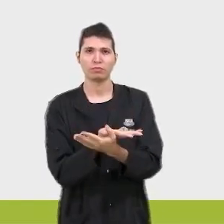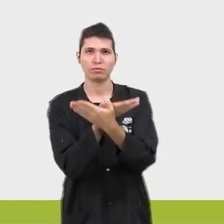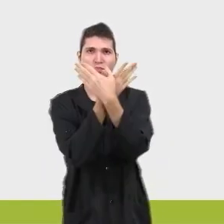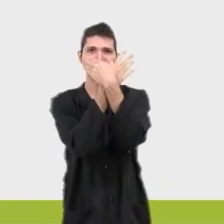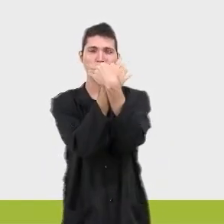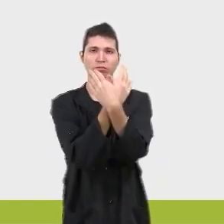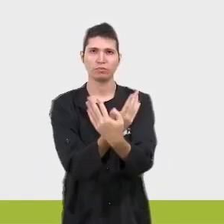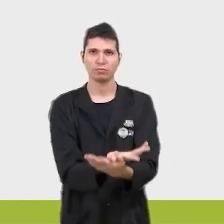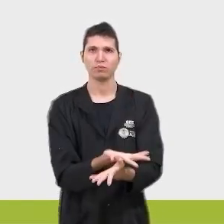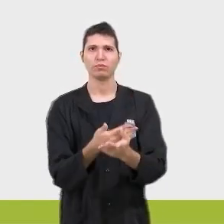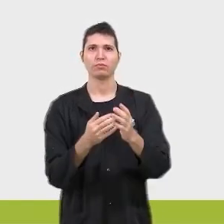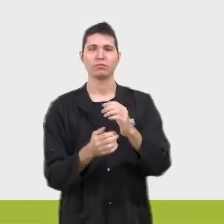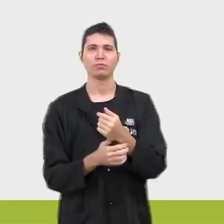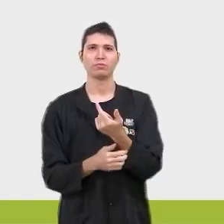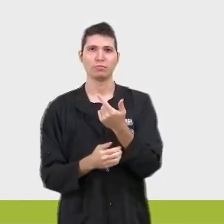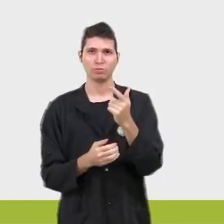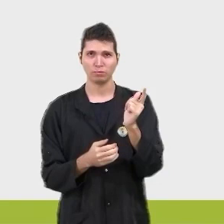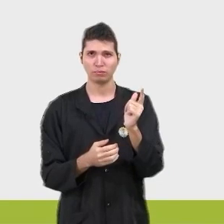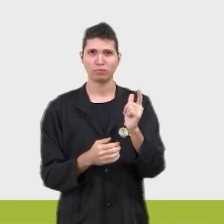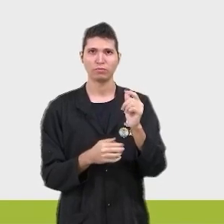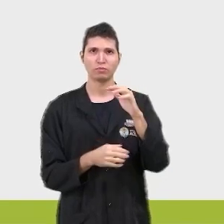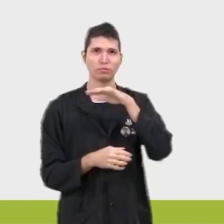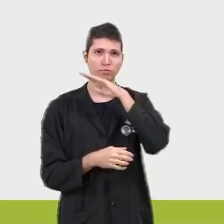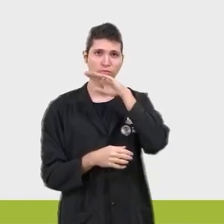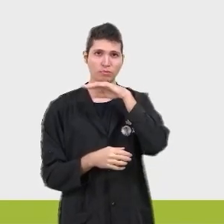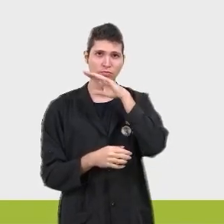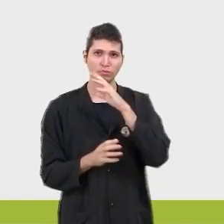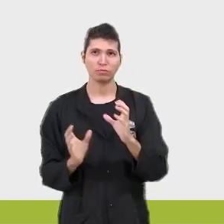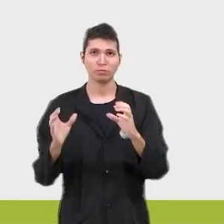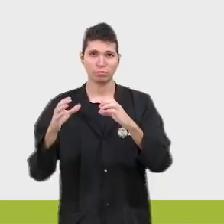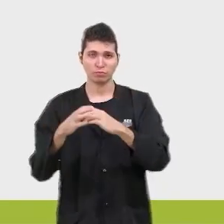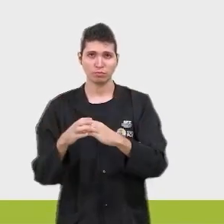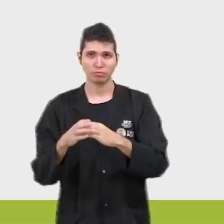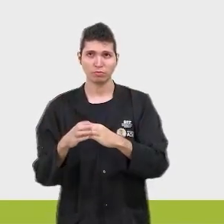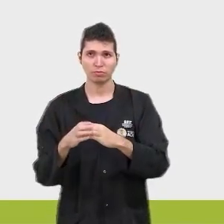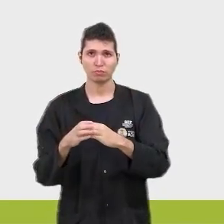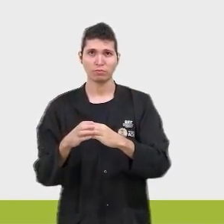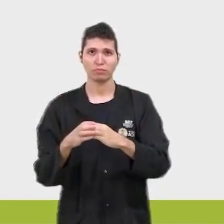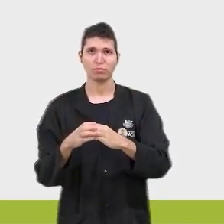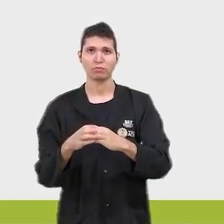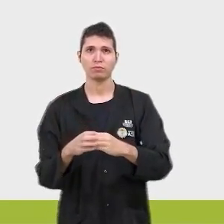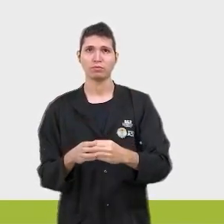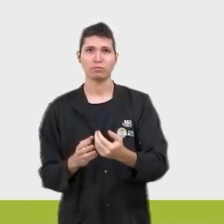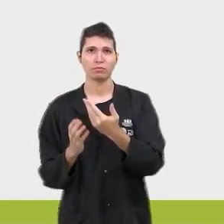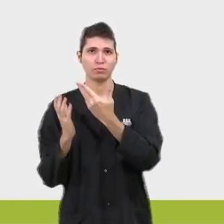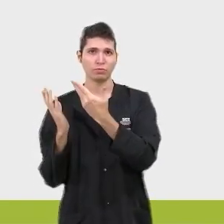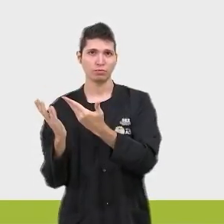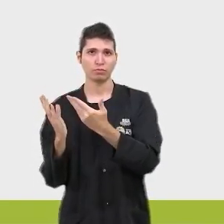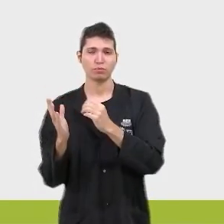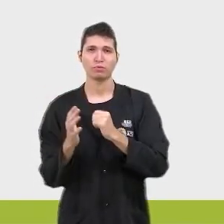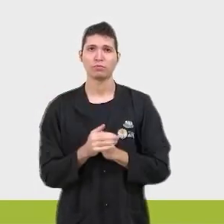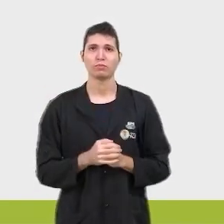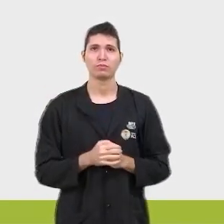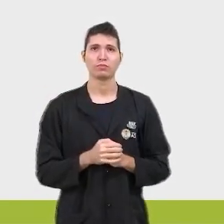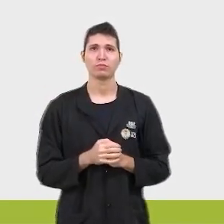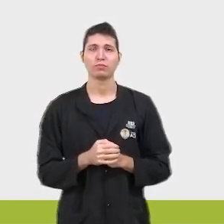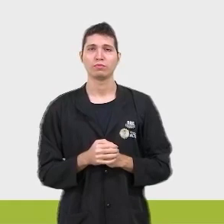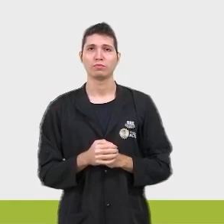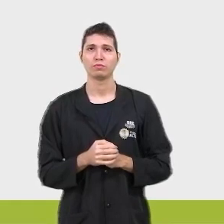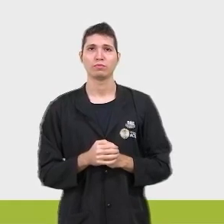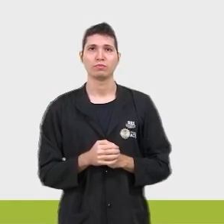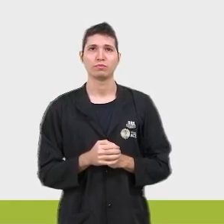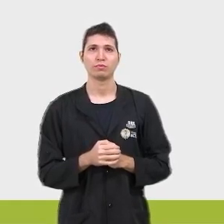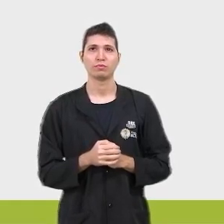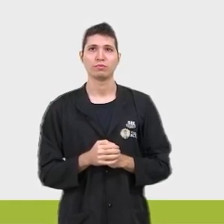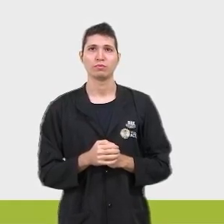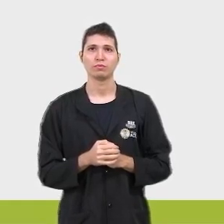animais bentônicos, enfim. Ok? Aí tem aqui uma chargezinha que o cara fala assim, o